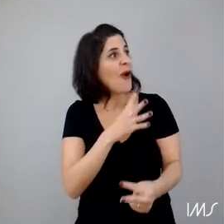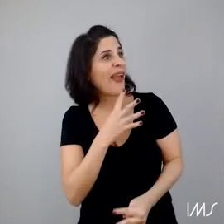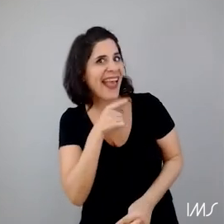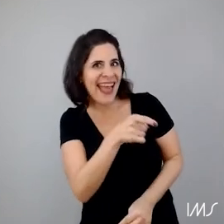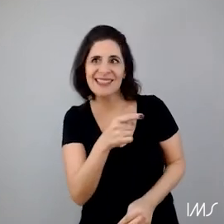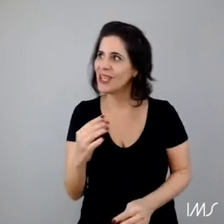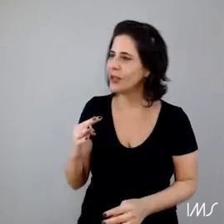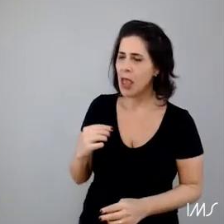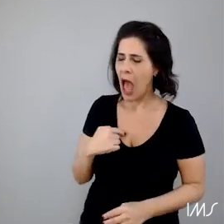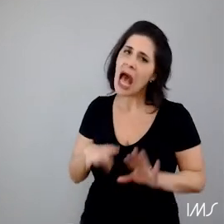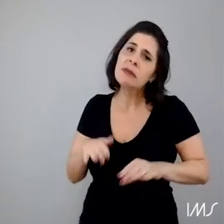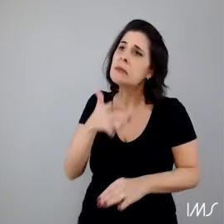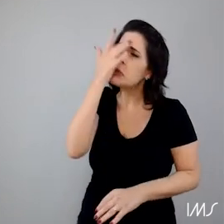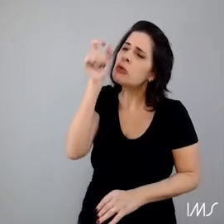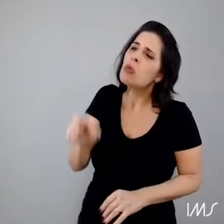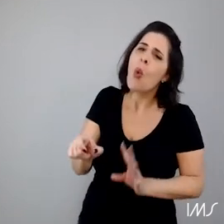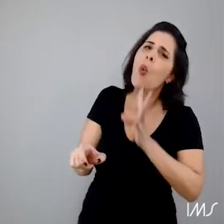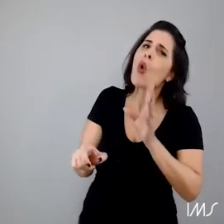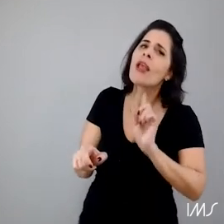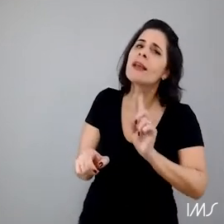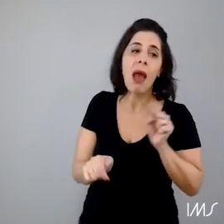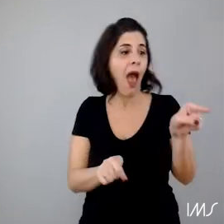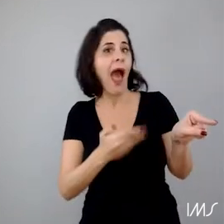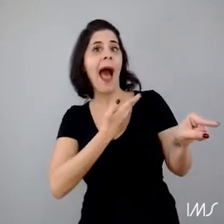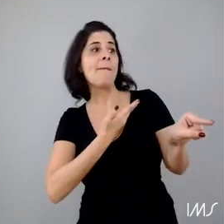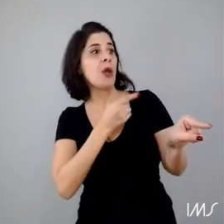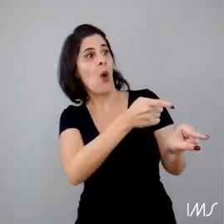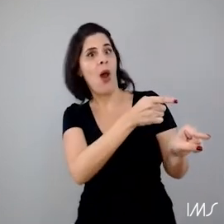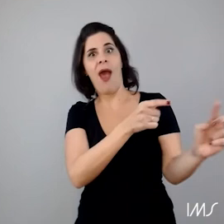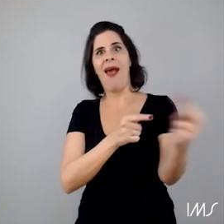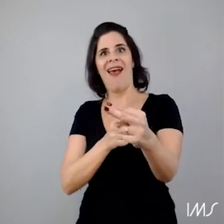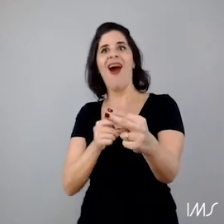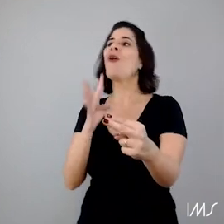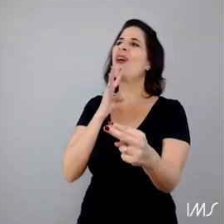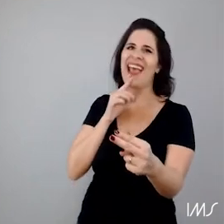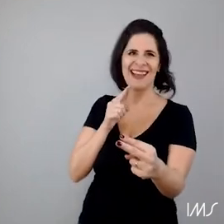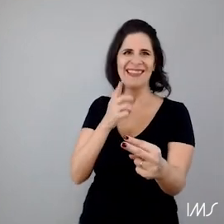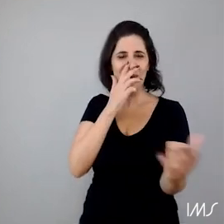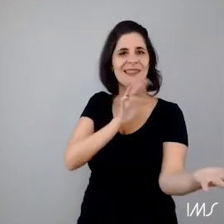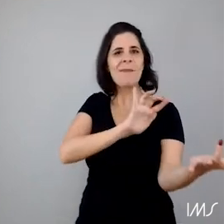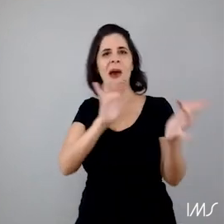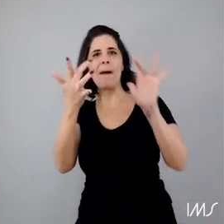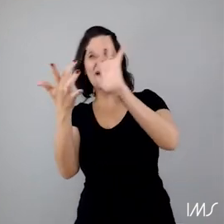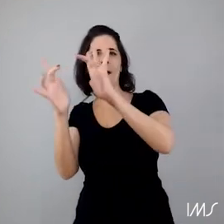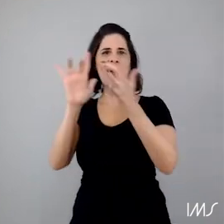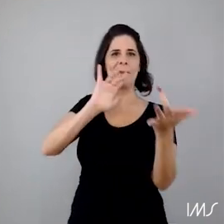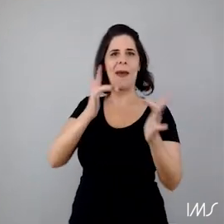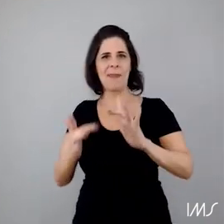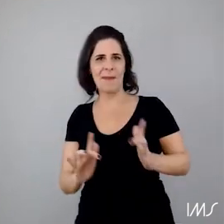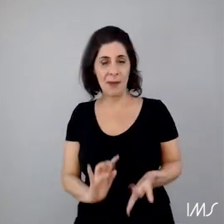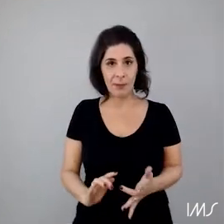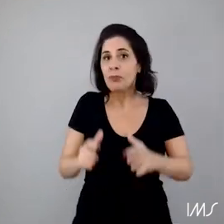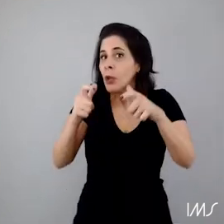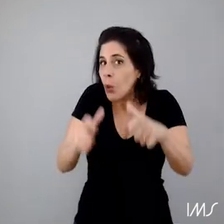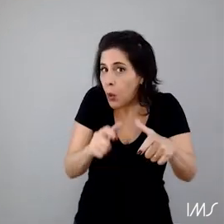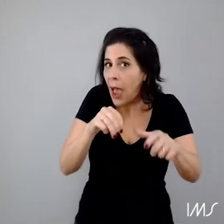presente. E o MASP foi um ponto de discussão, um lugar que ele